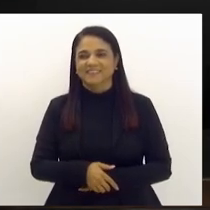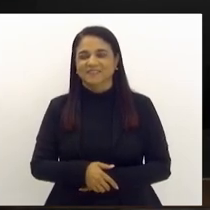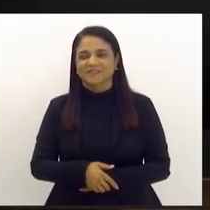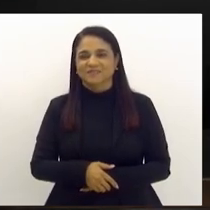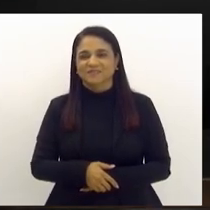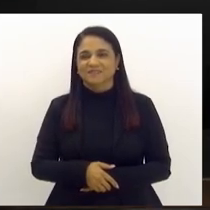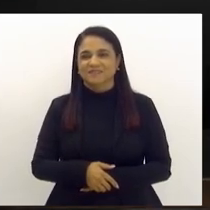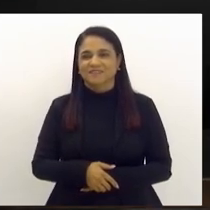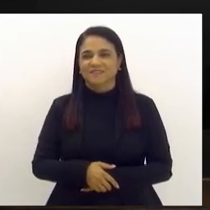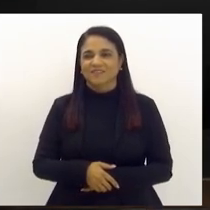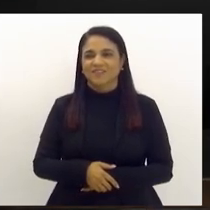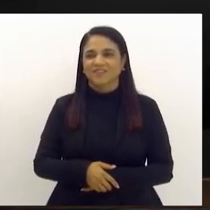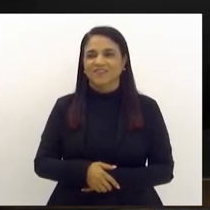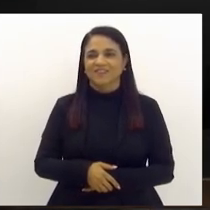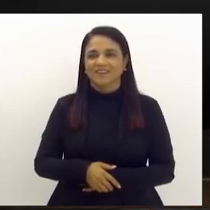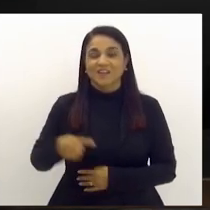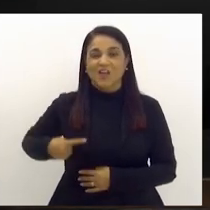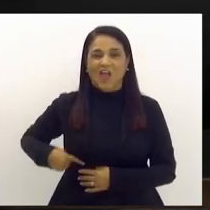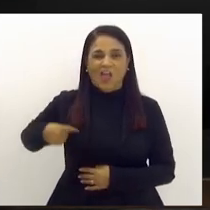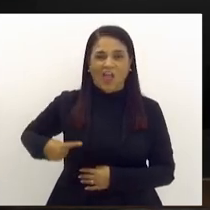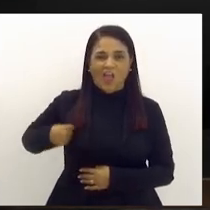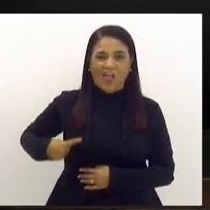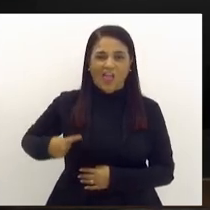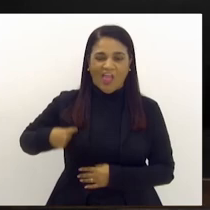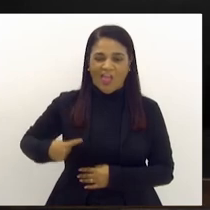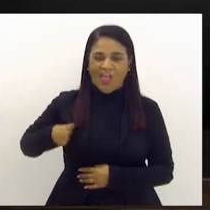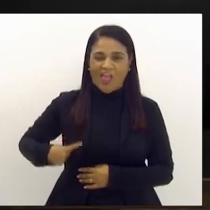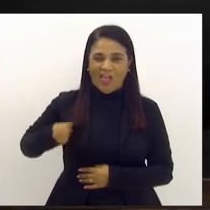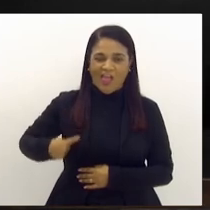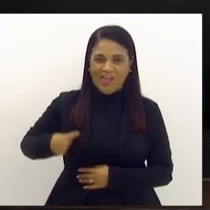Está aqui, ô Muni, ó. Então esfrega, esfrega no paletó.